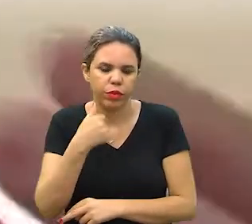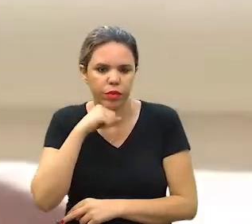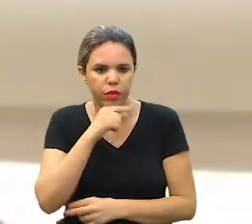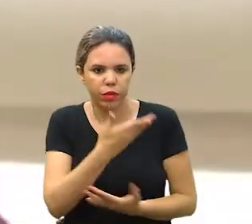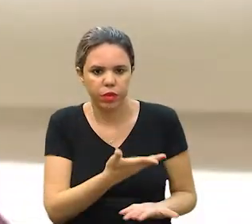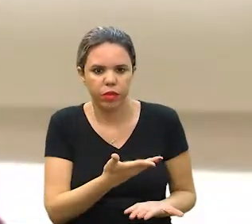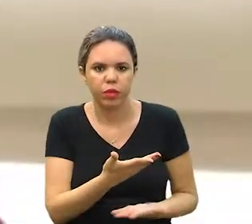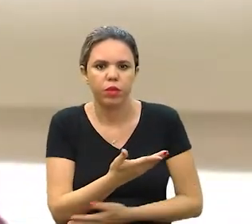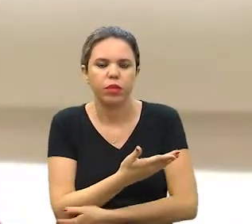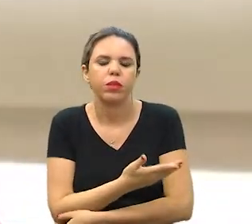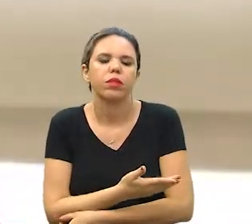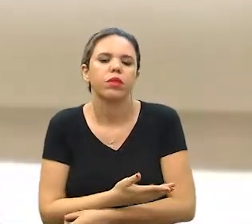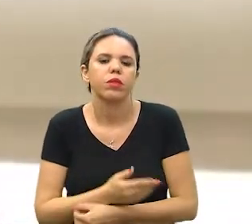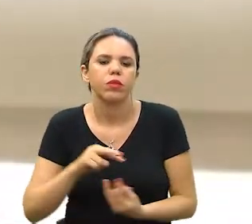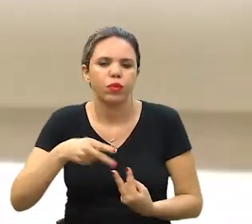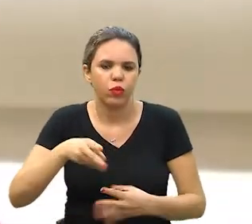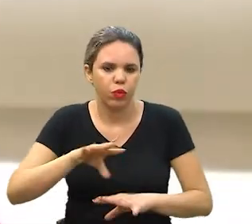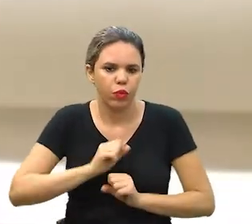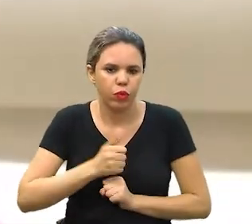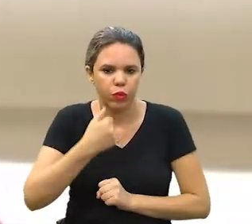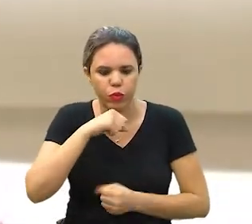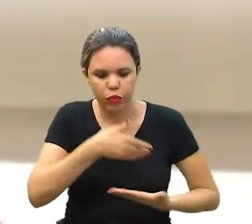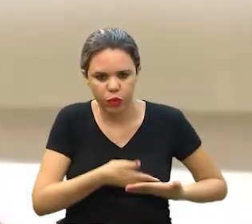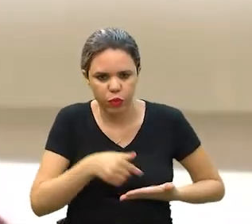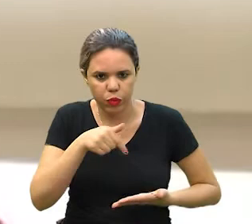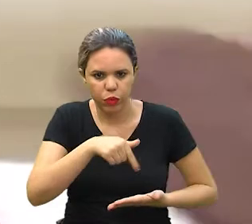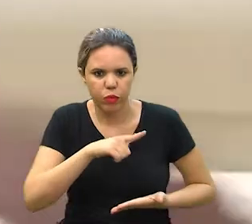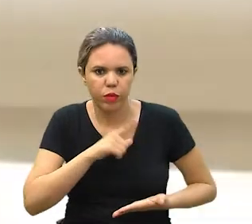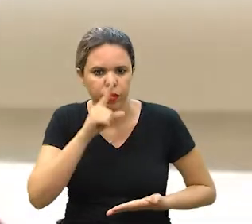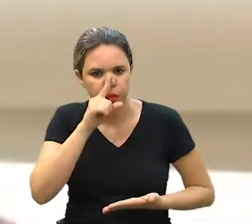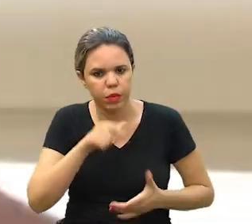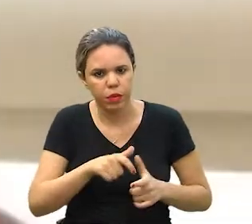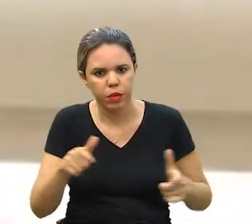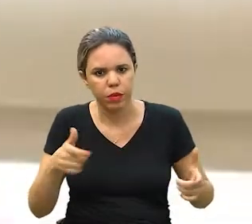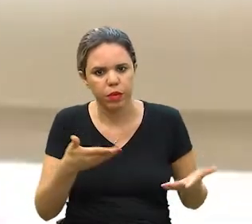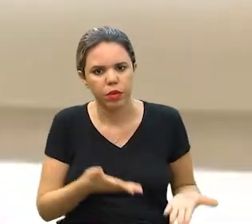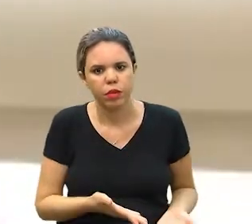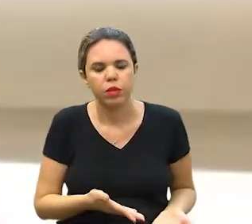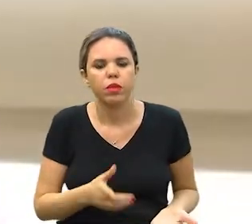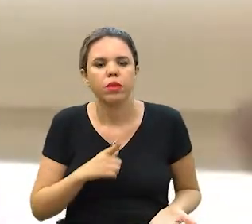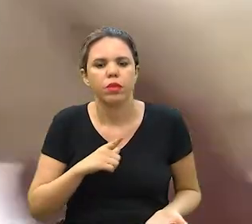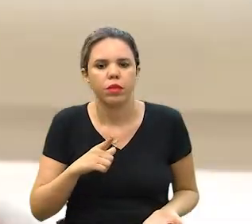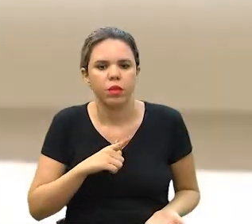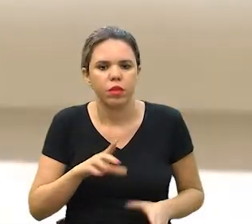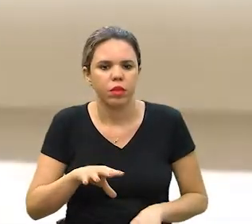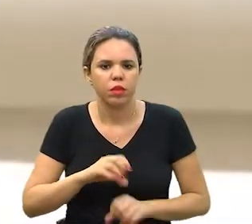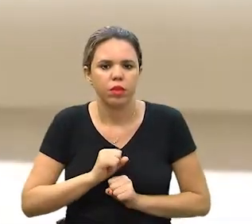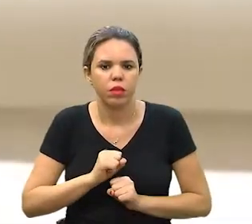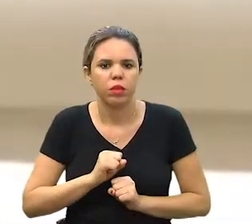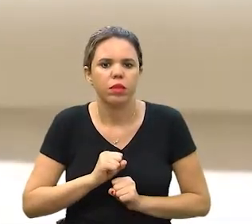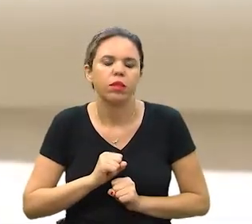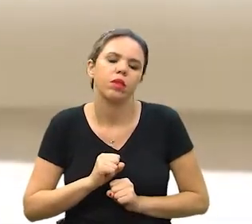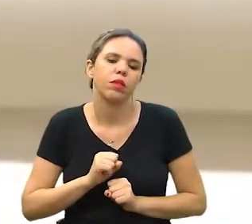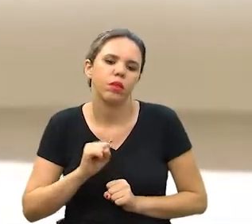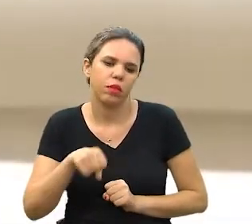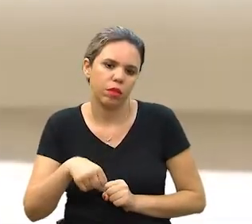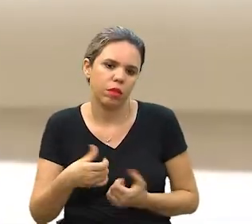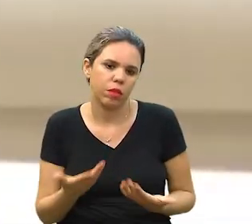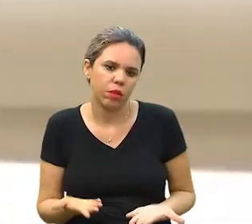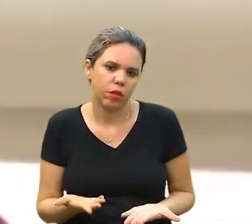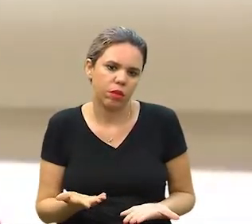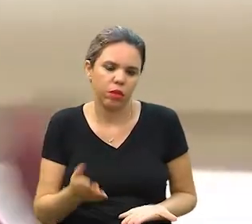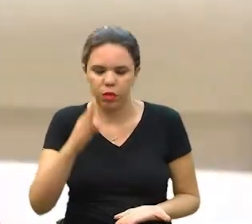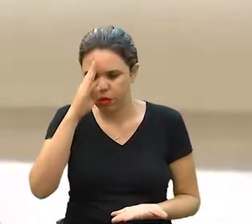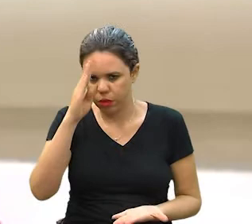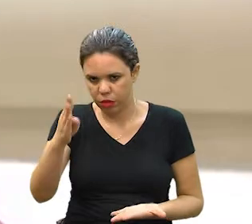essa mãe herdou esse cromossomo, esse bebê tem um risco maior de ter dado esse cromossomo, e sim.